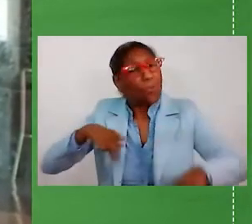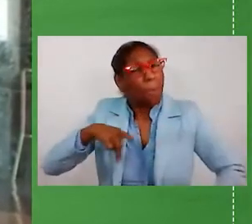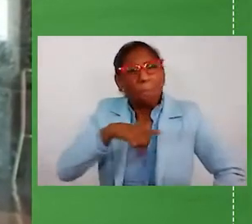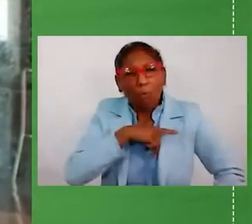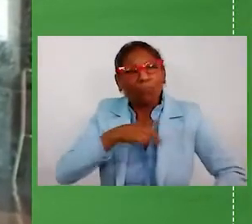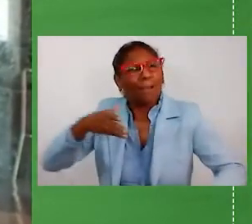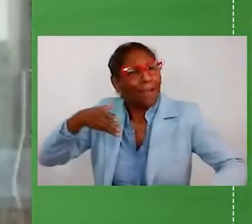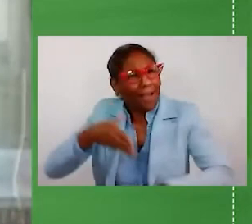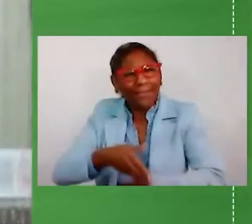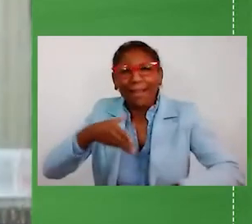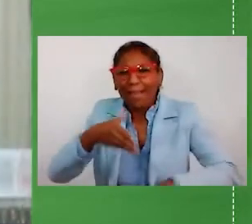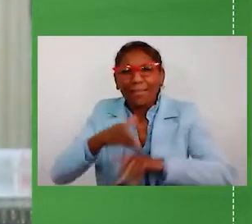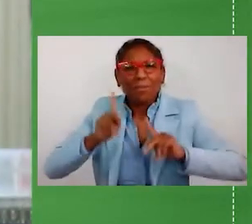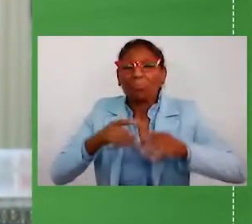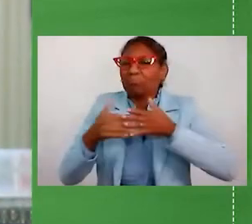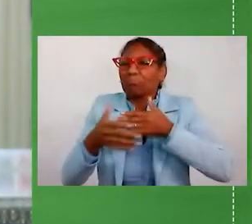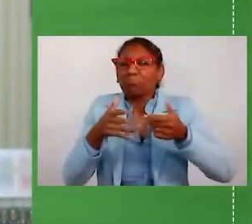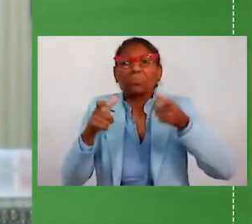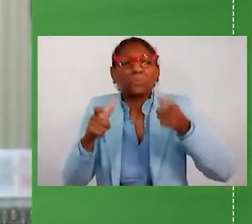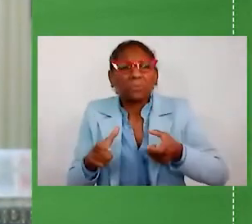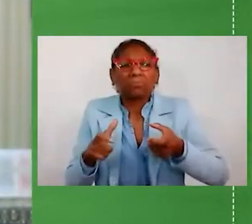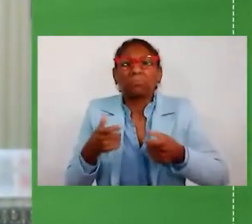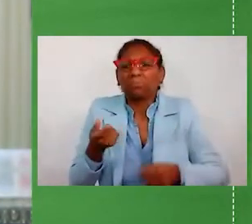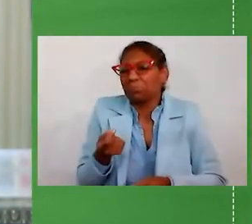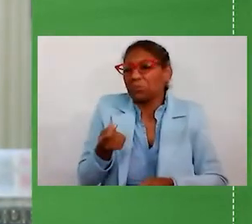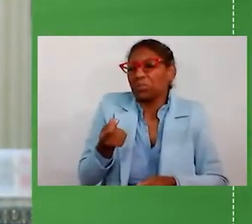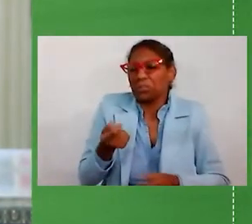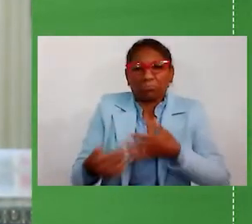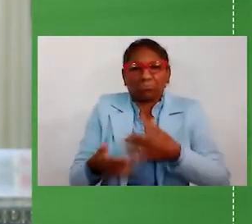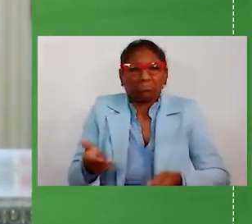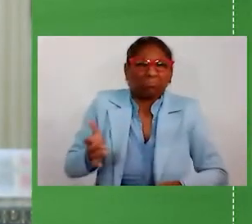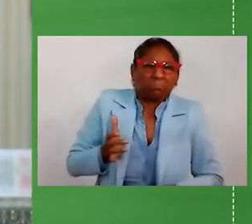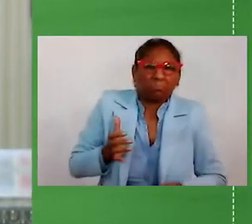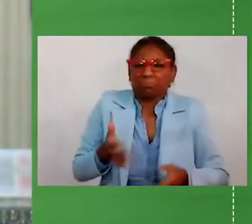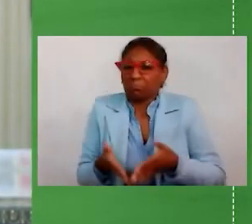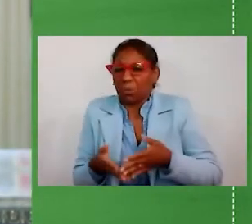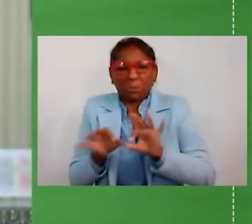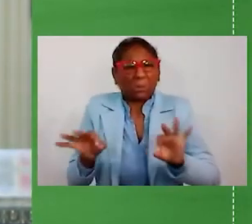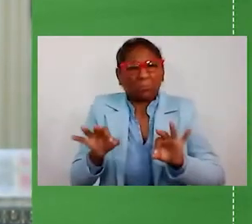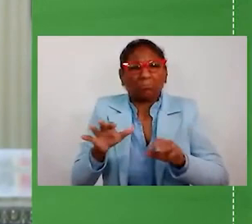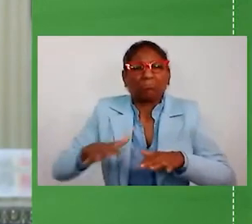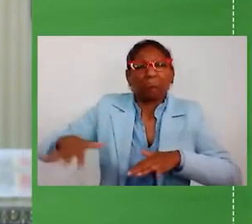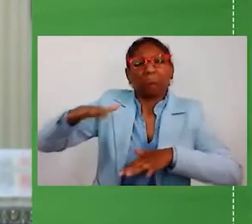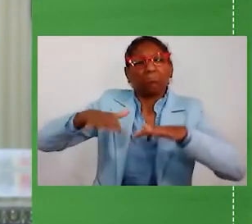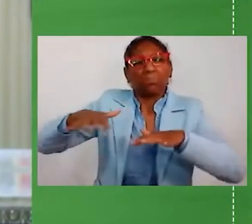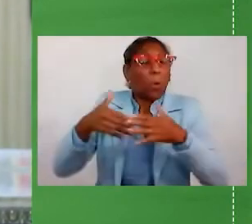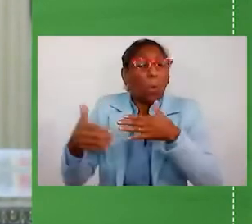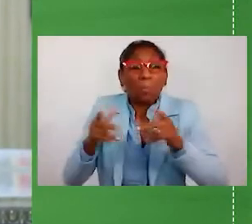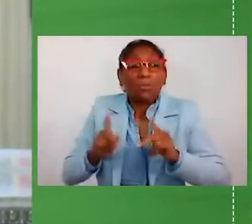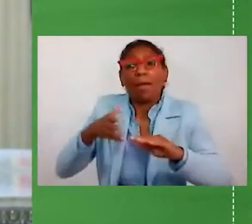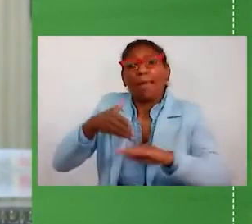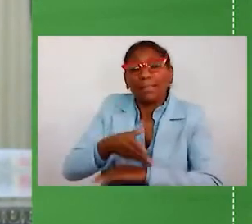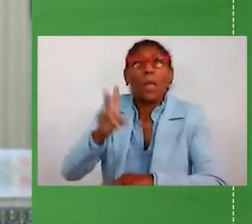entra gente de todas as categorias sociais. E eu me recordo pessoalmente de como